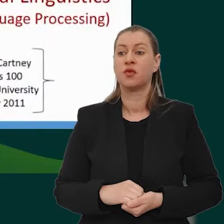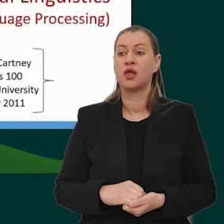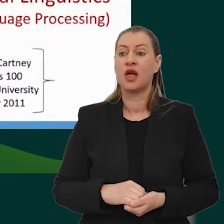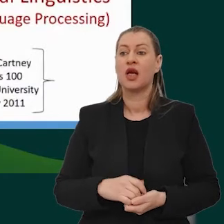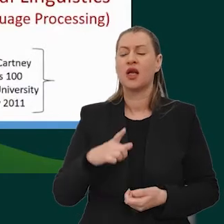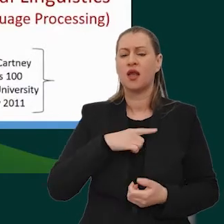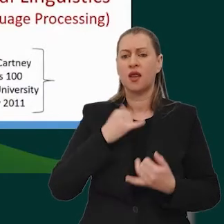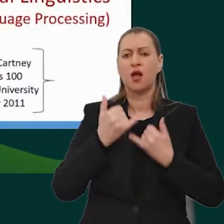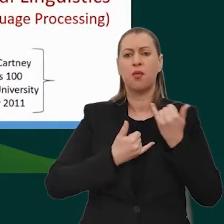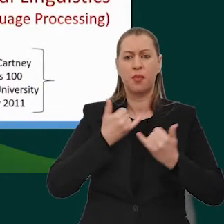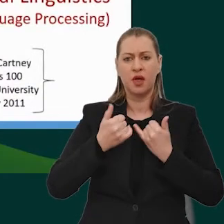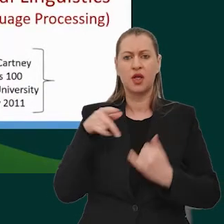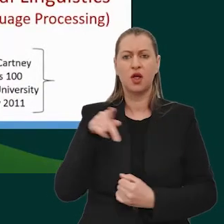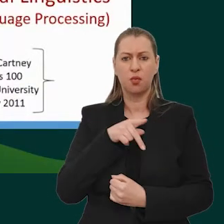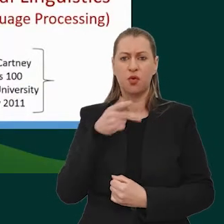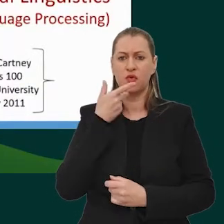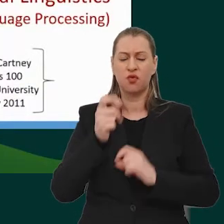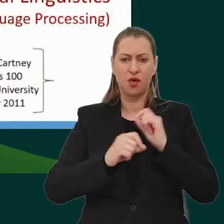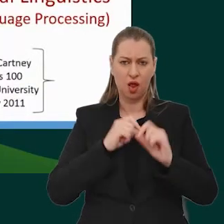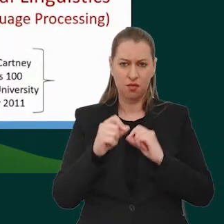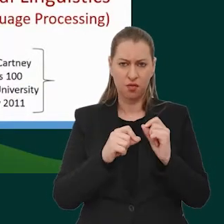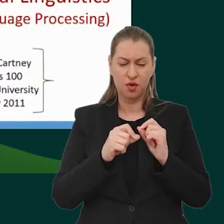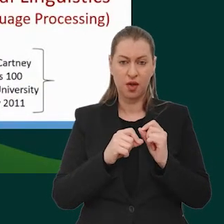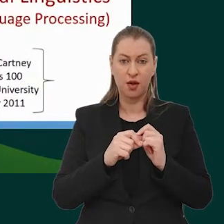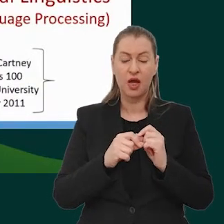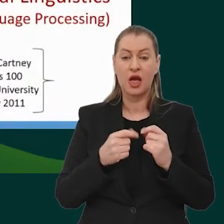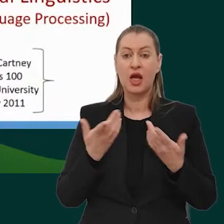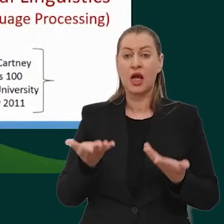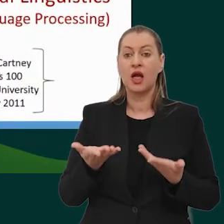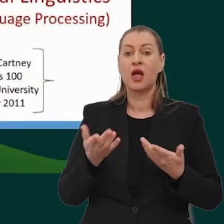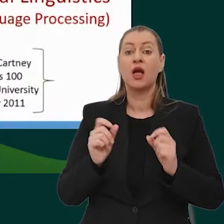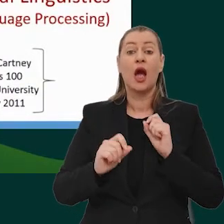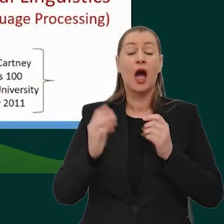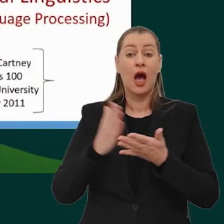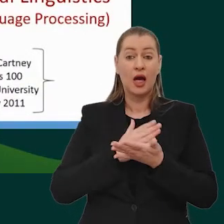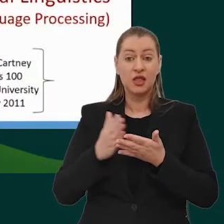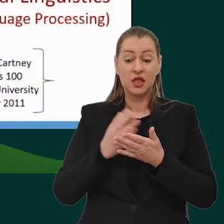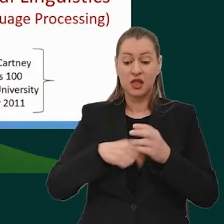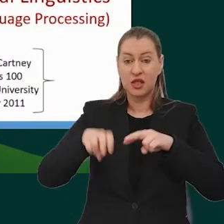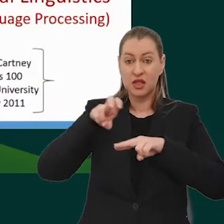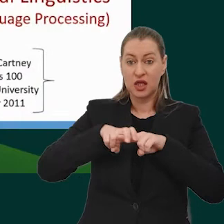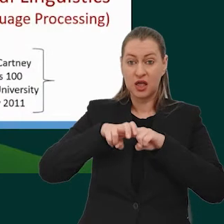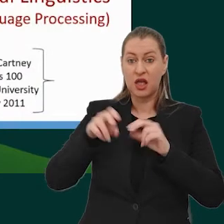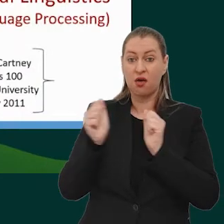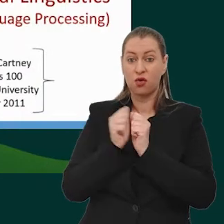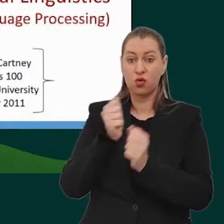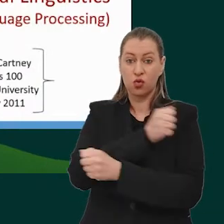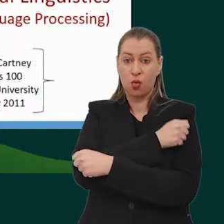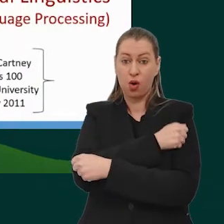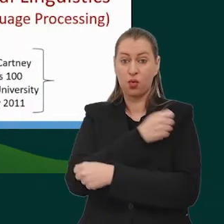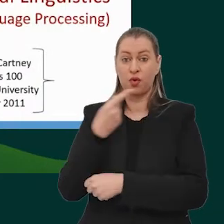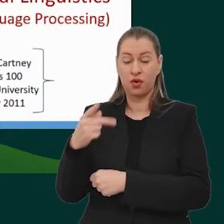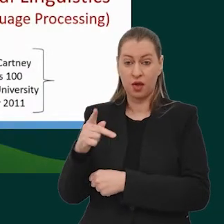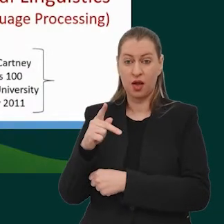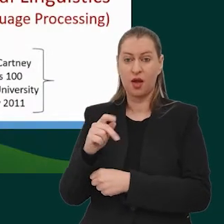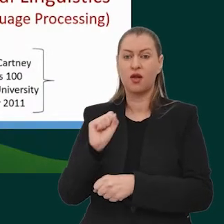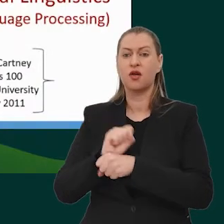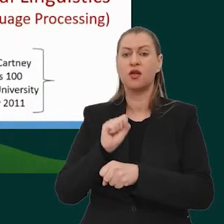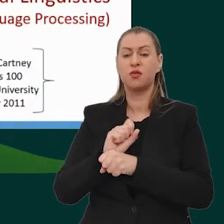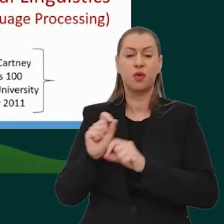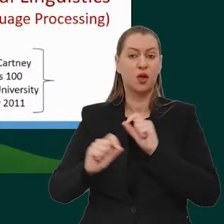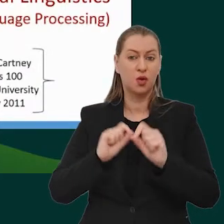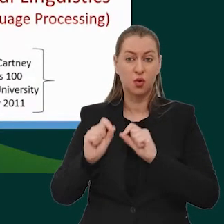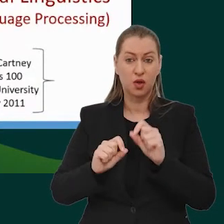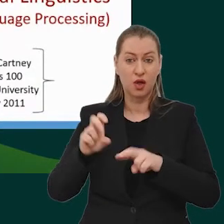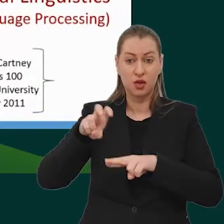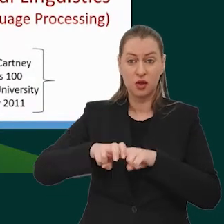pequena brincadeira de um professor que dizia que que de vez em quando ele sentava no lado dos estudantes dele, né? Esperando,